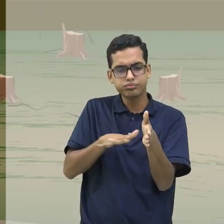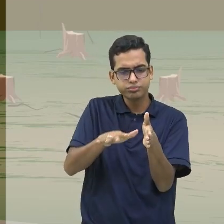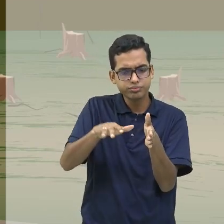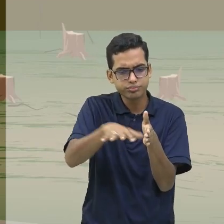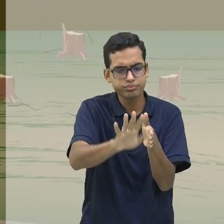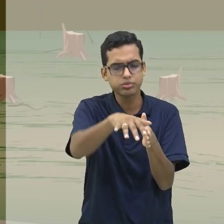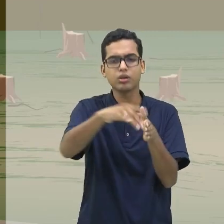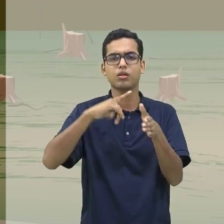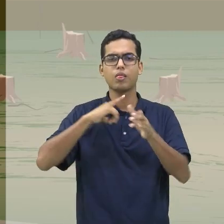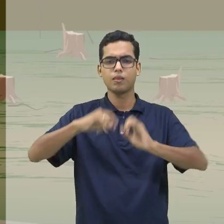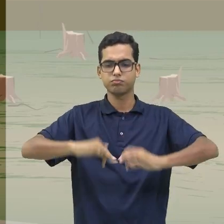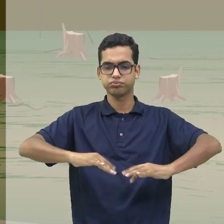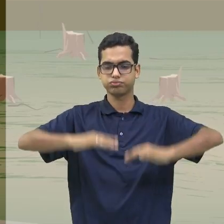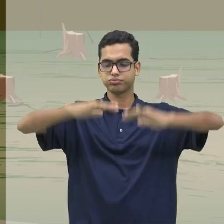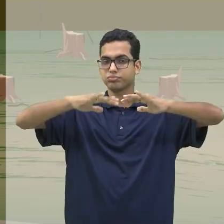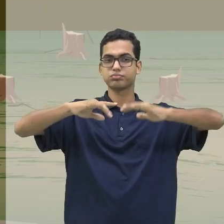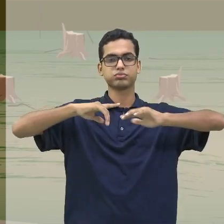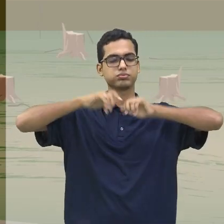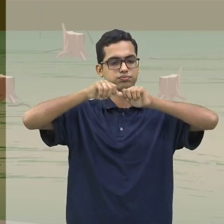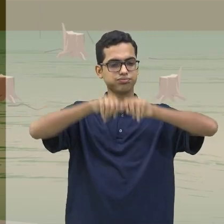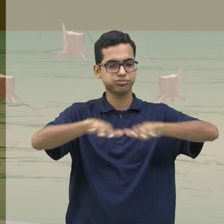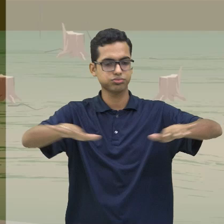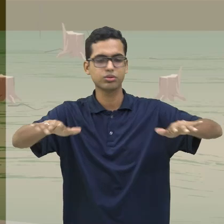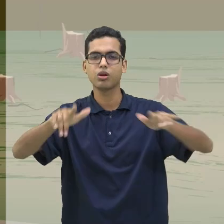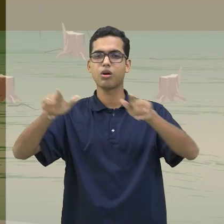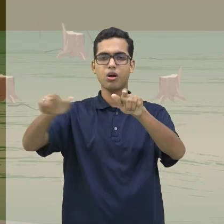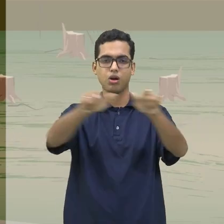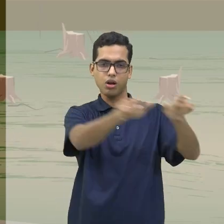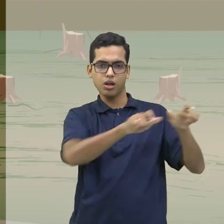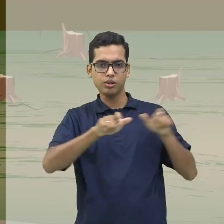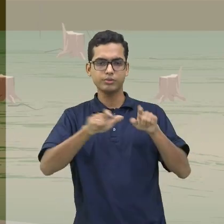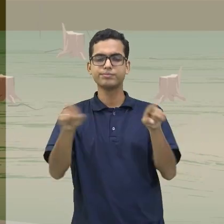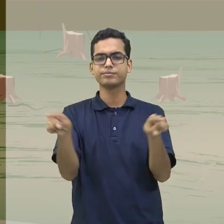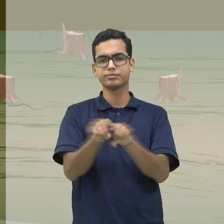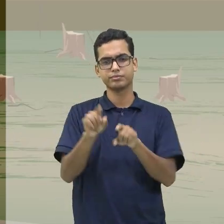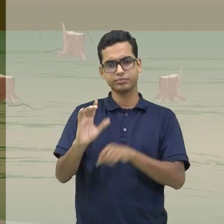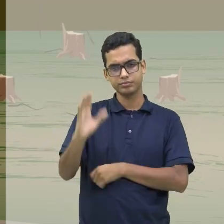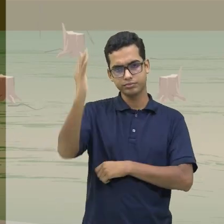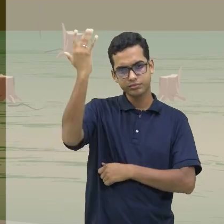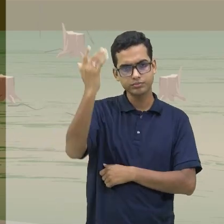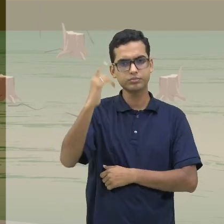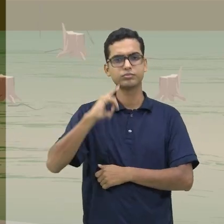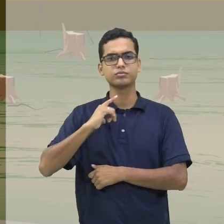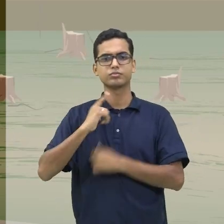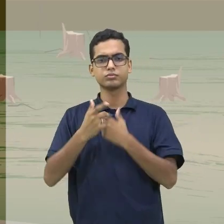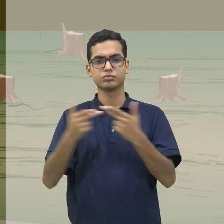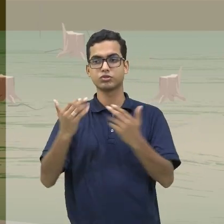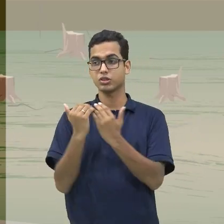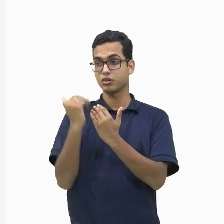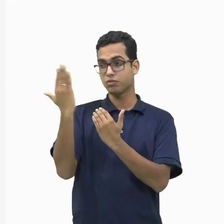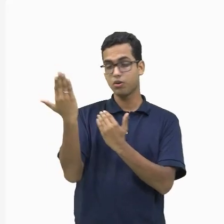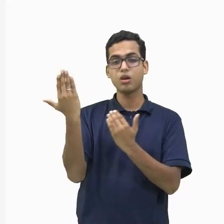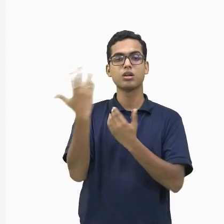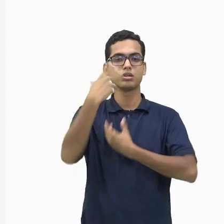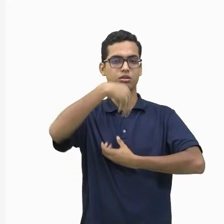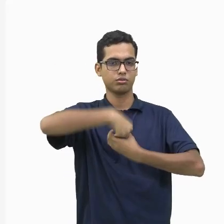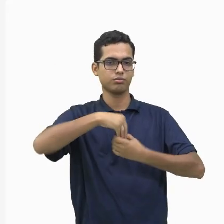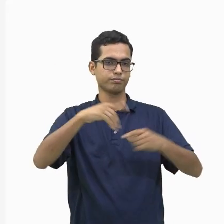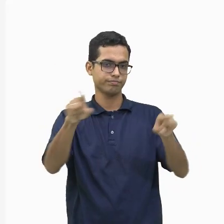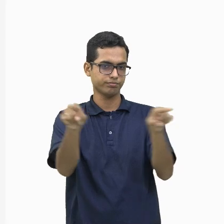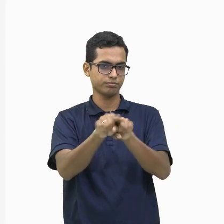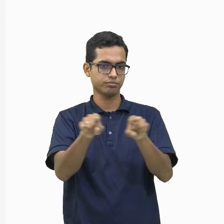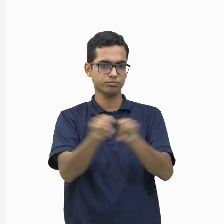continuar falando desses fatores que são causados tanto por fatores internos como externos. Vamos lá. Isso